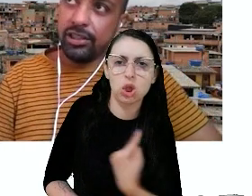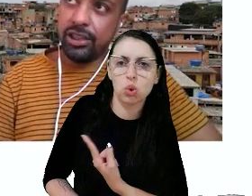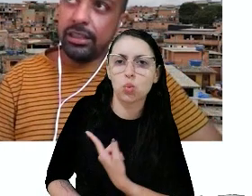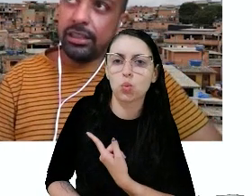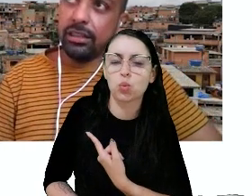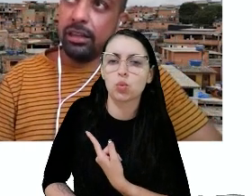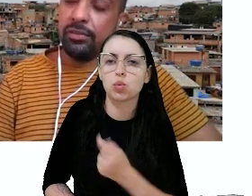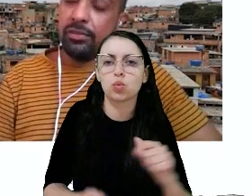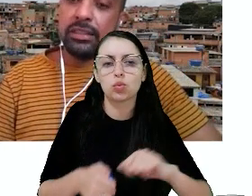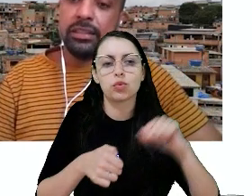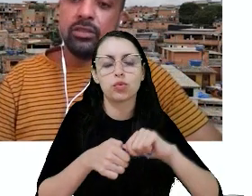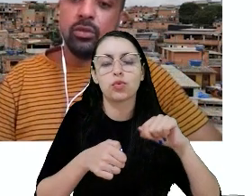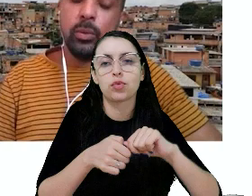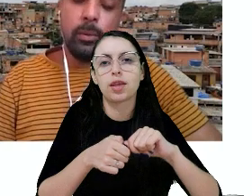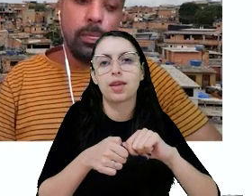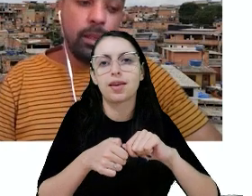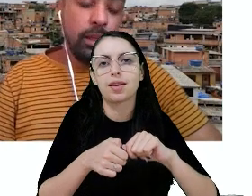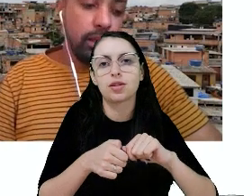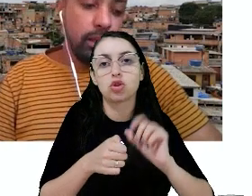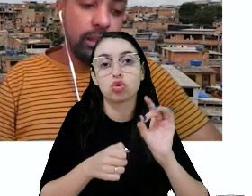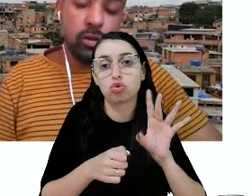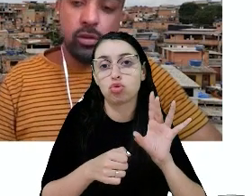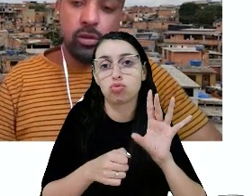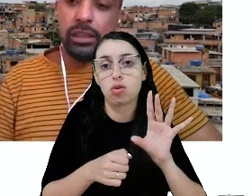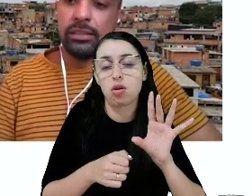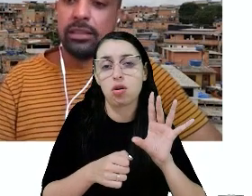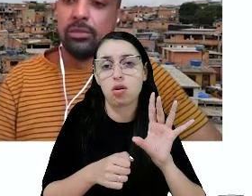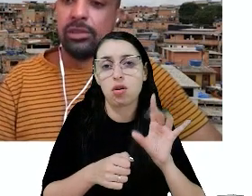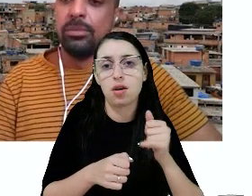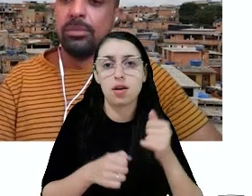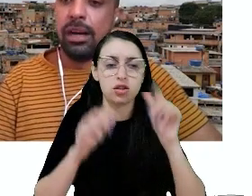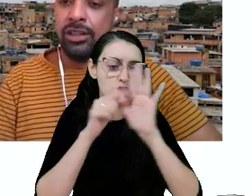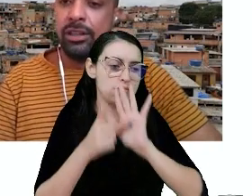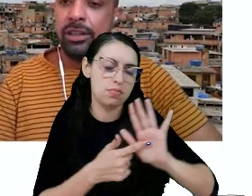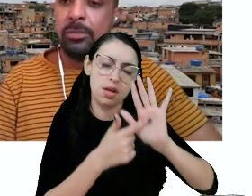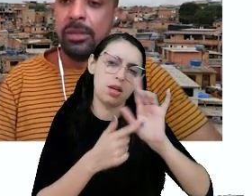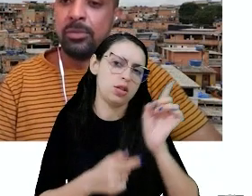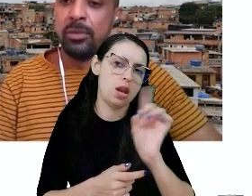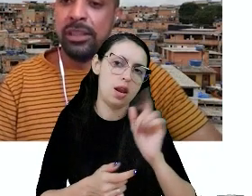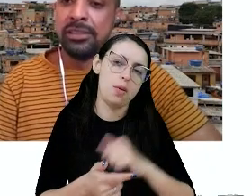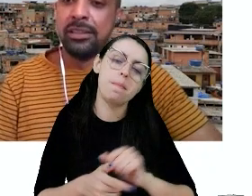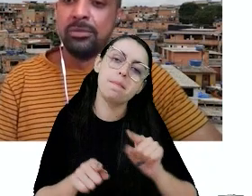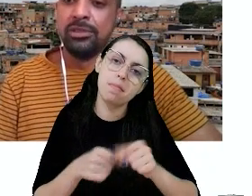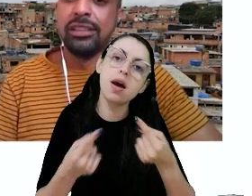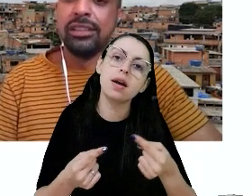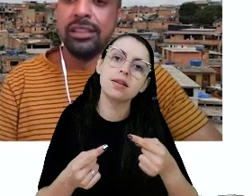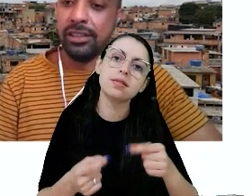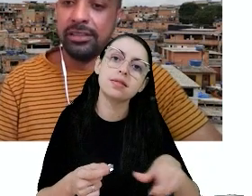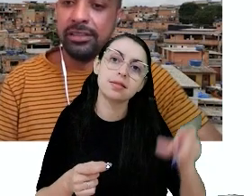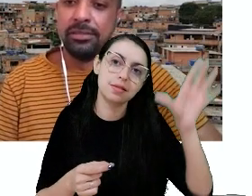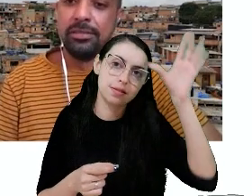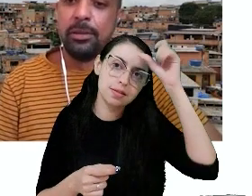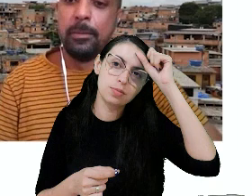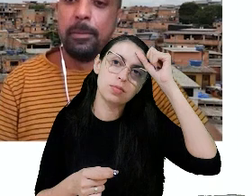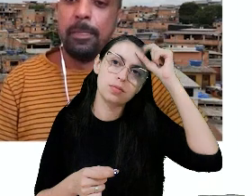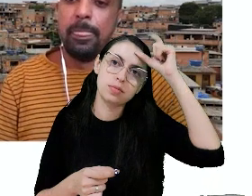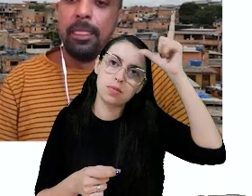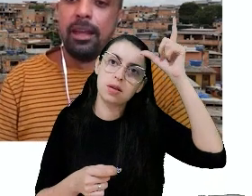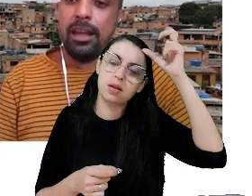E a gente fez isso não só por uma questão de imagem, mas por uma questão de